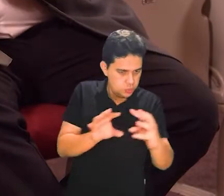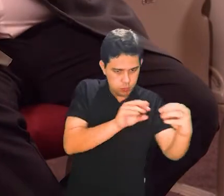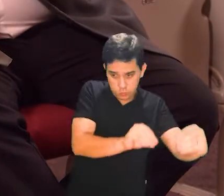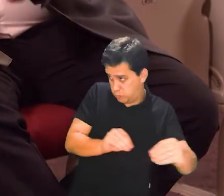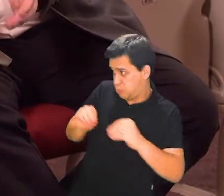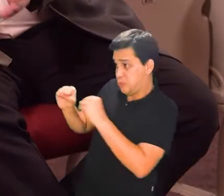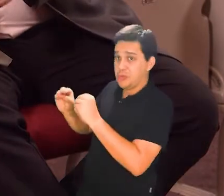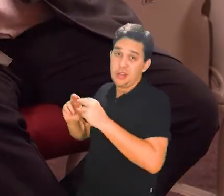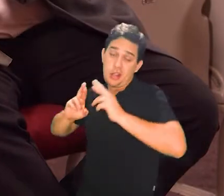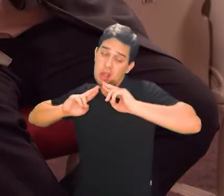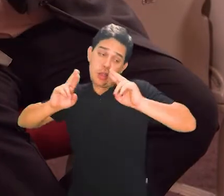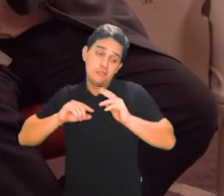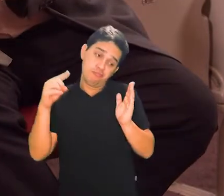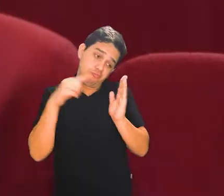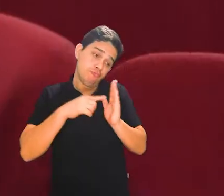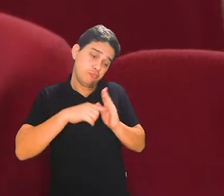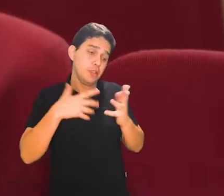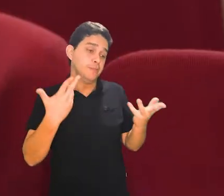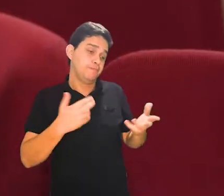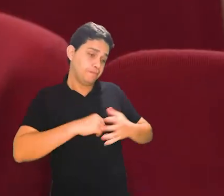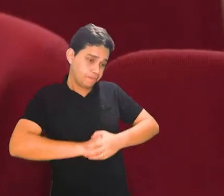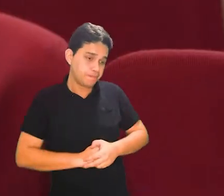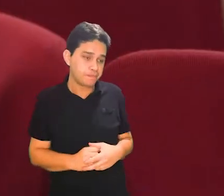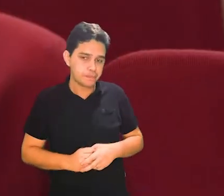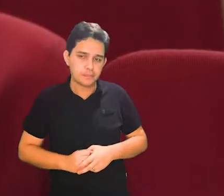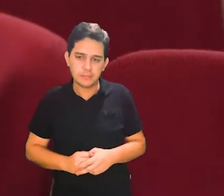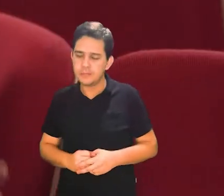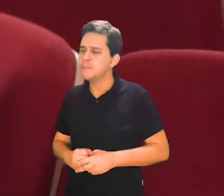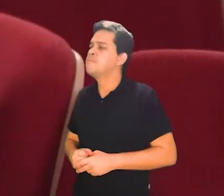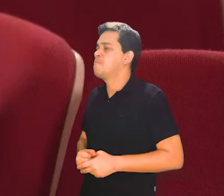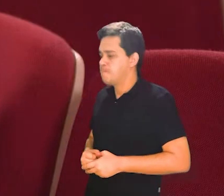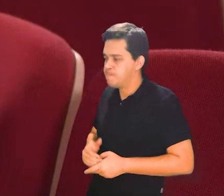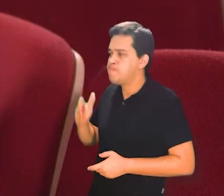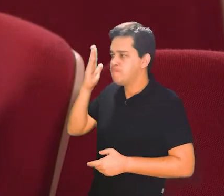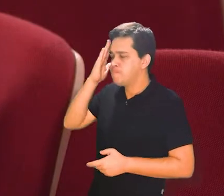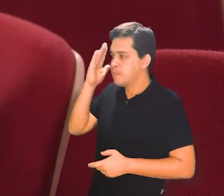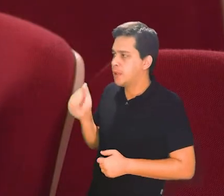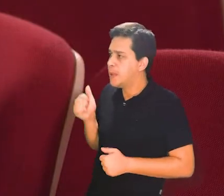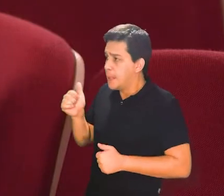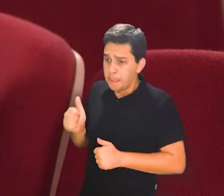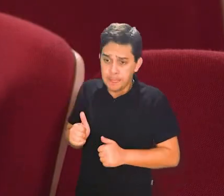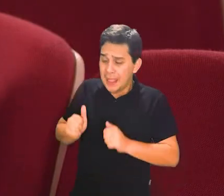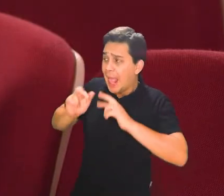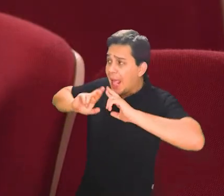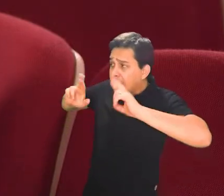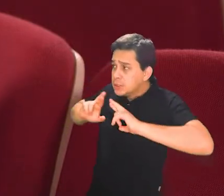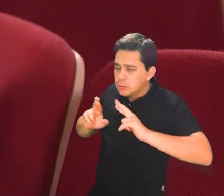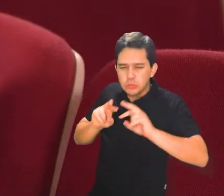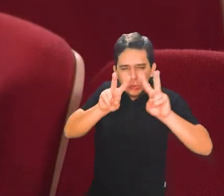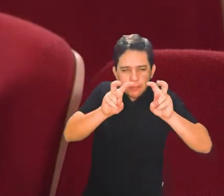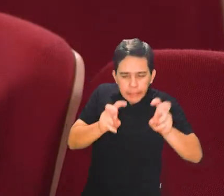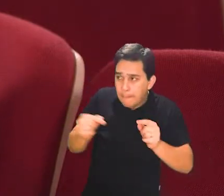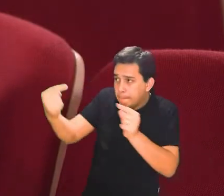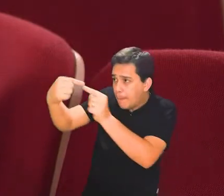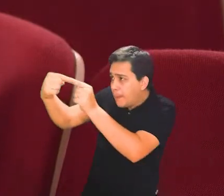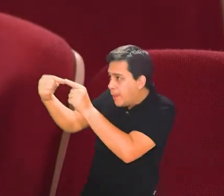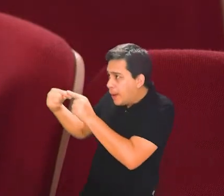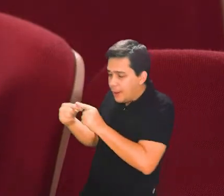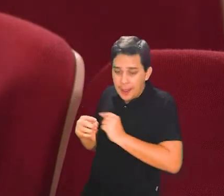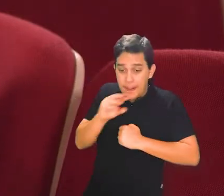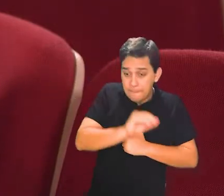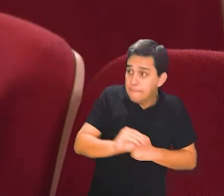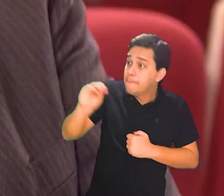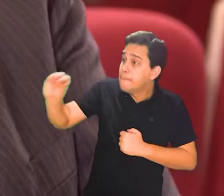execução para tratar a matéria. Depois que esses questionamentos vão para o centro de apoio, de que forma se dá essa distribuição para as promotorias